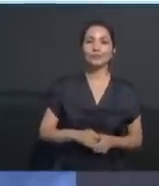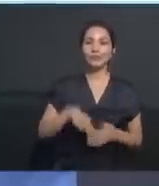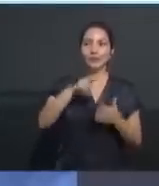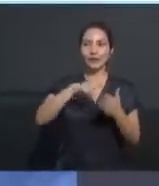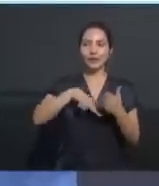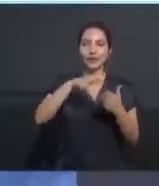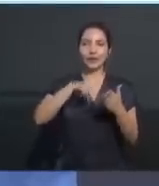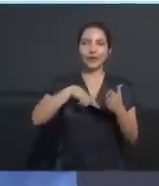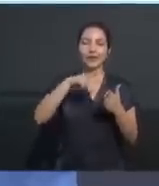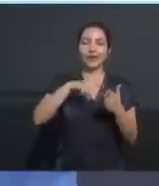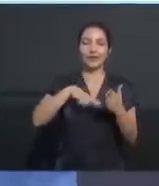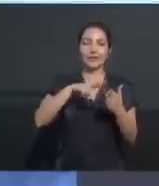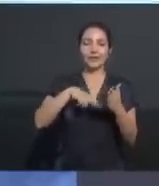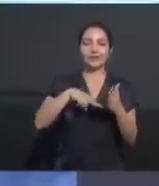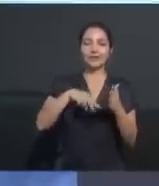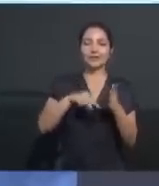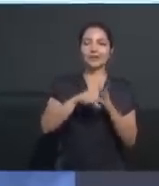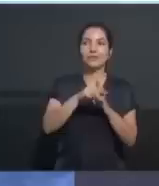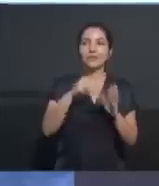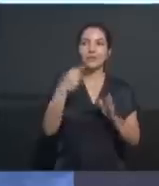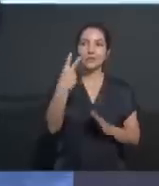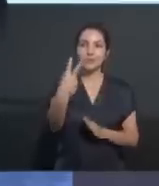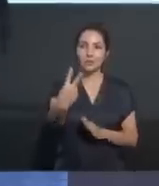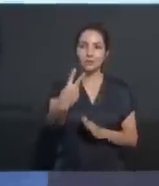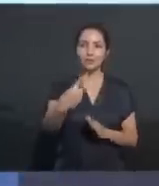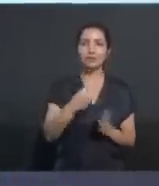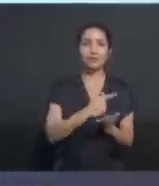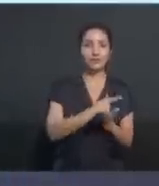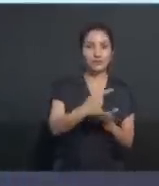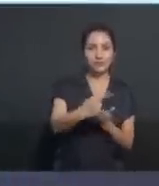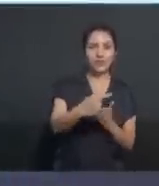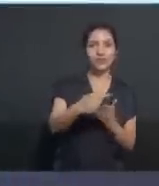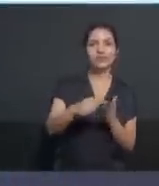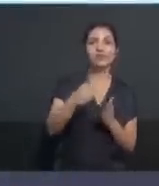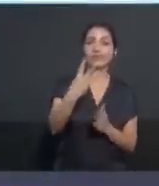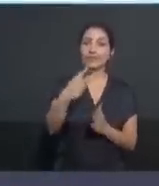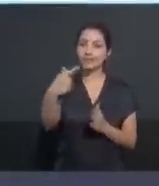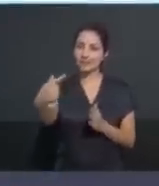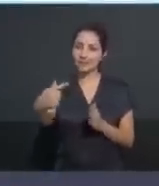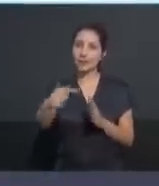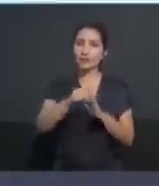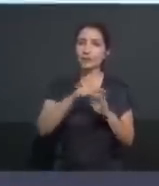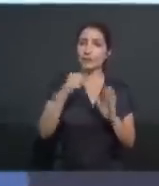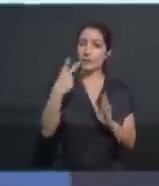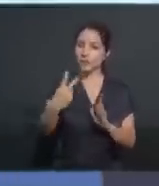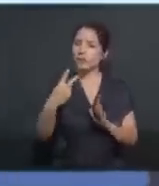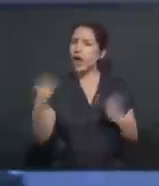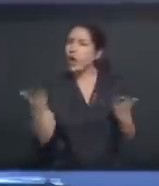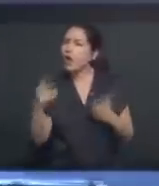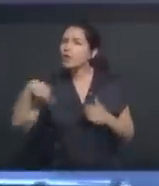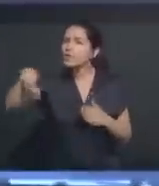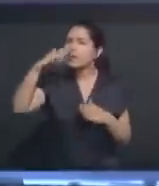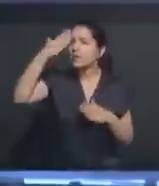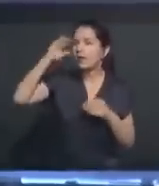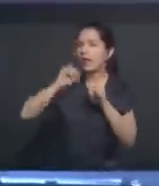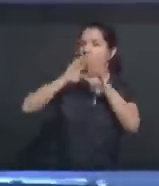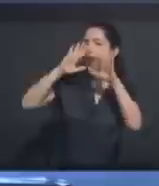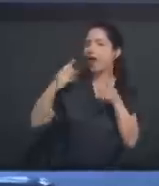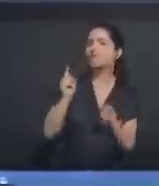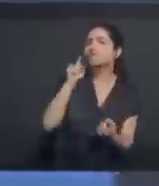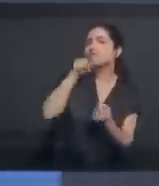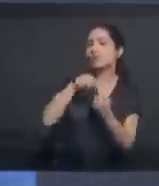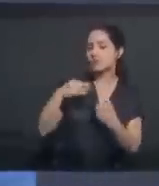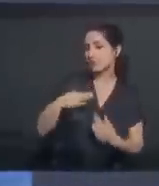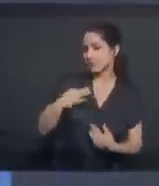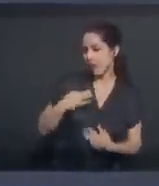ler o verso de número 2. Gênesis 37, 2. Você vai entender porque eu estou com essa roupa agora. Gênesis